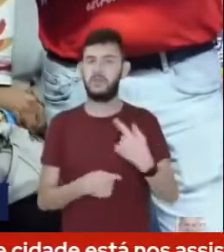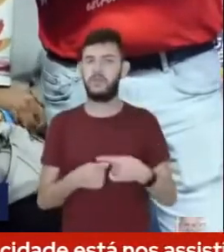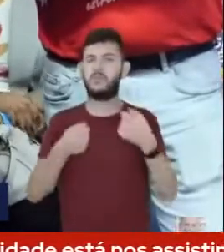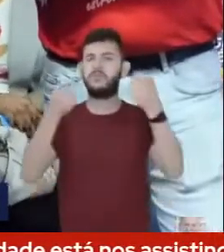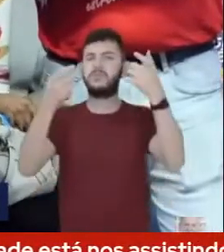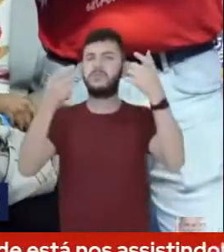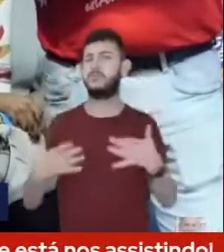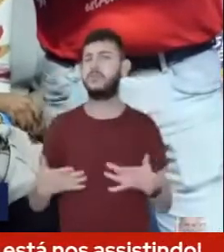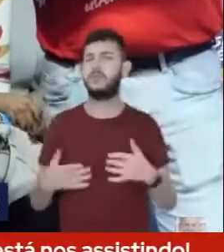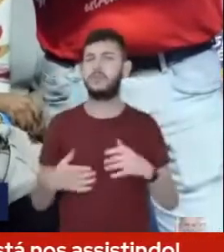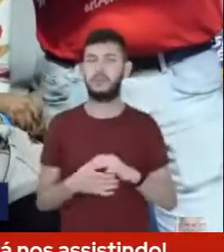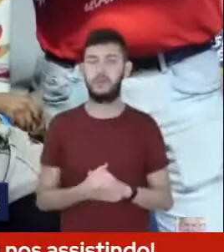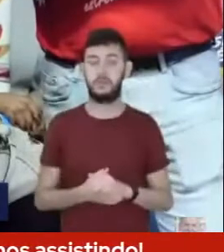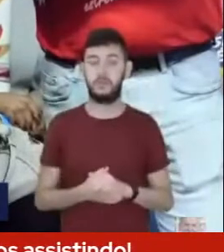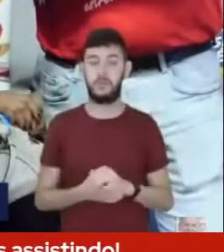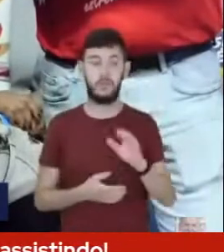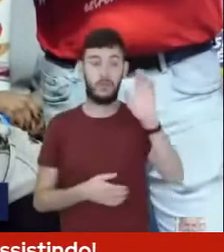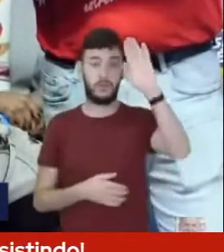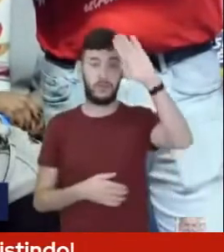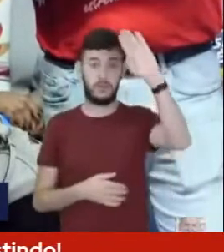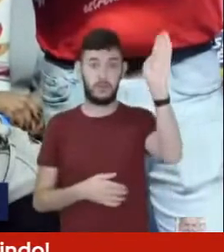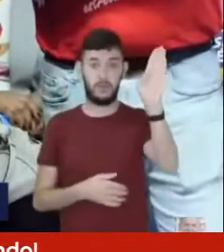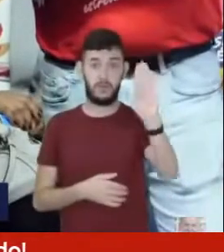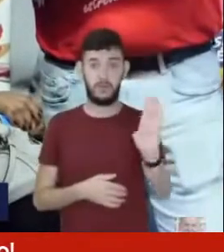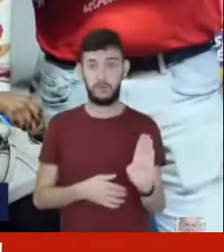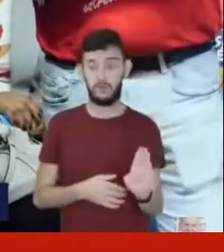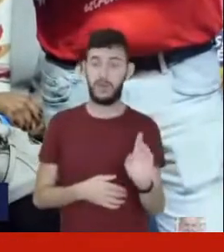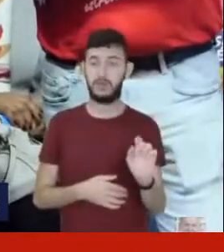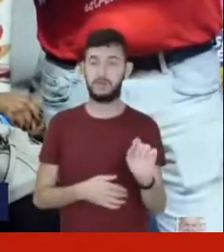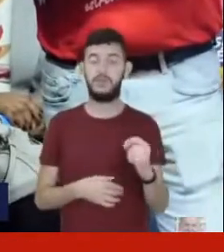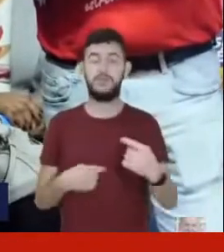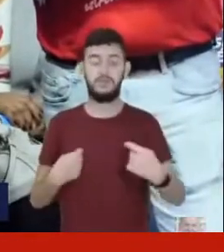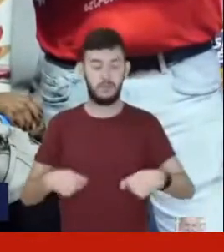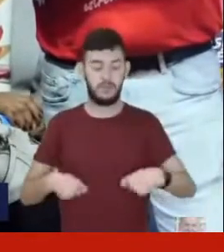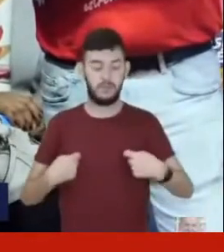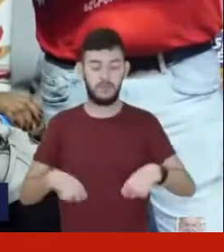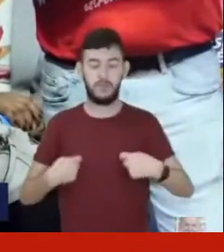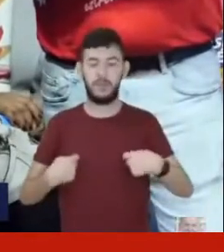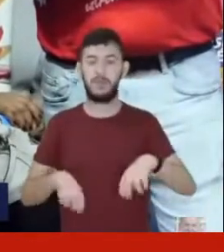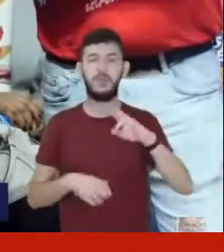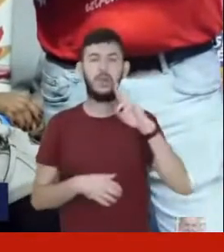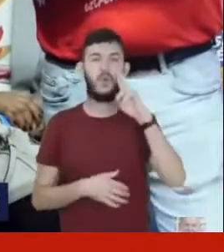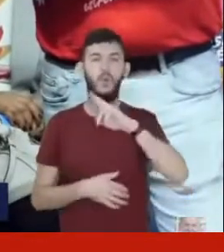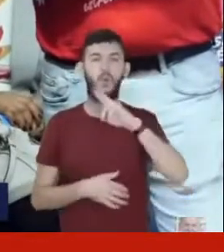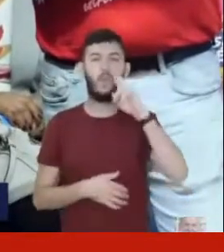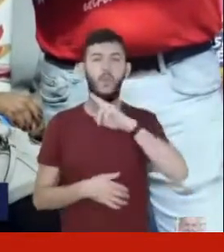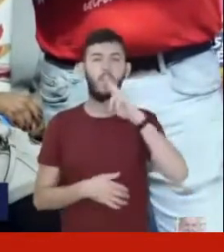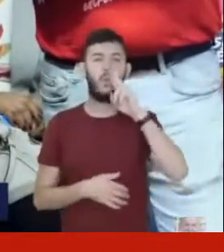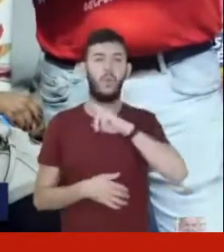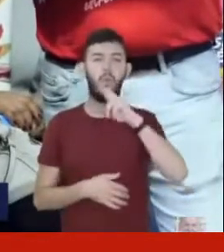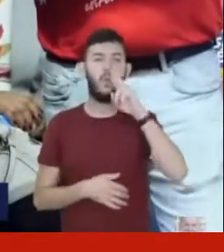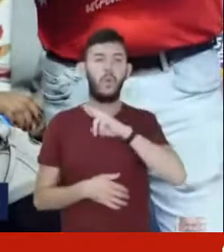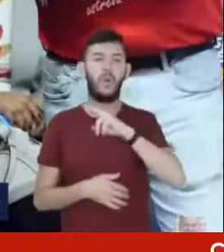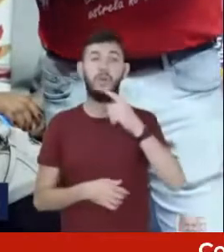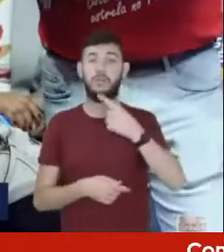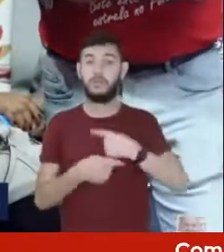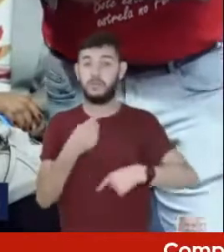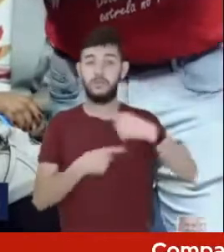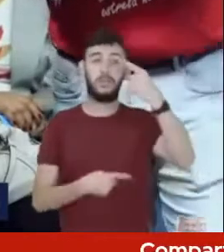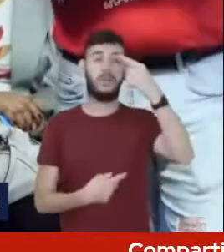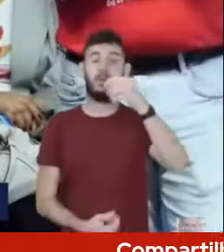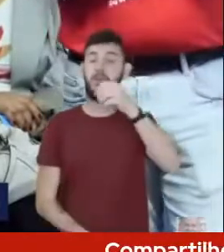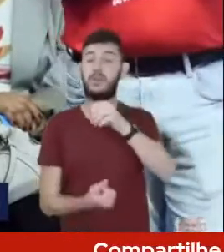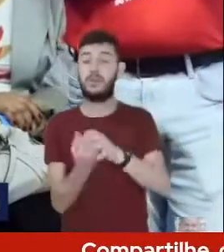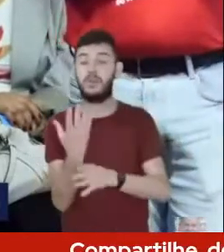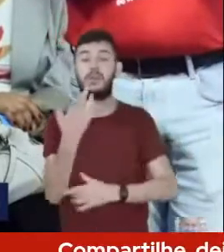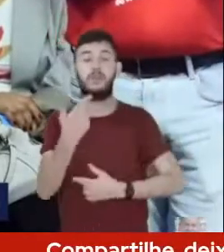Brasil necessita urgentemente um país que cresça, que gere emprego. E o